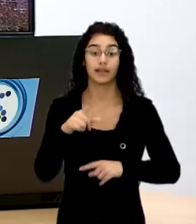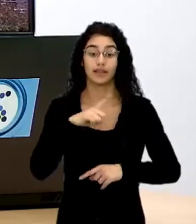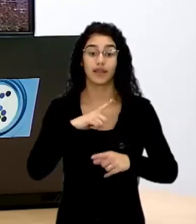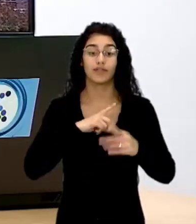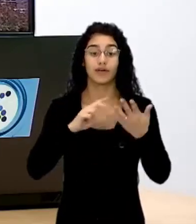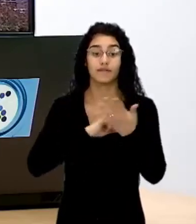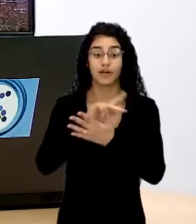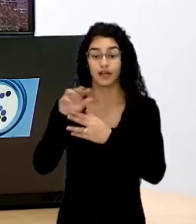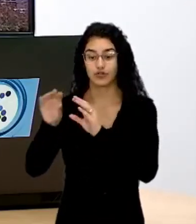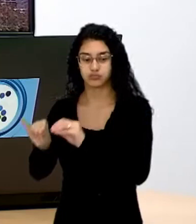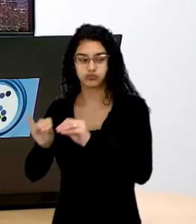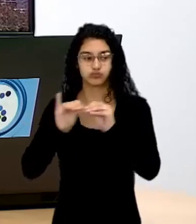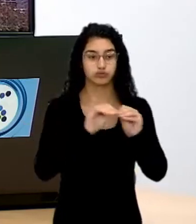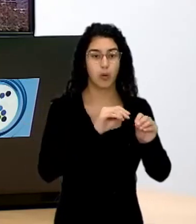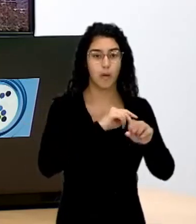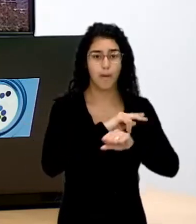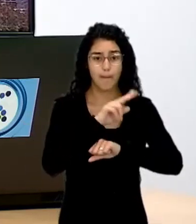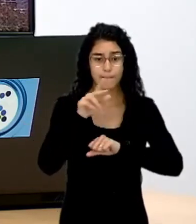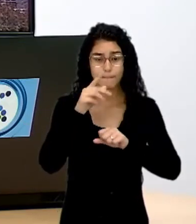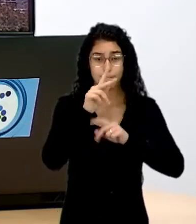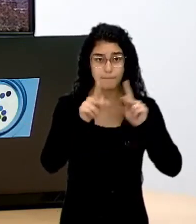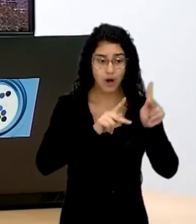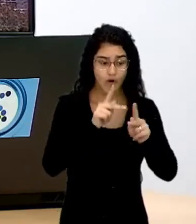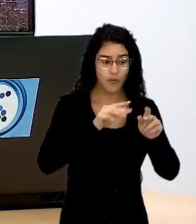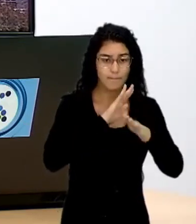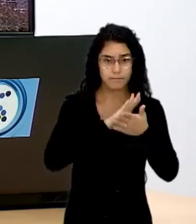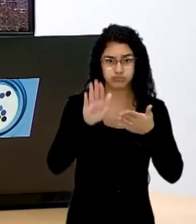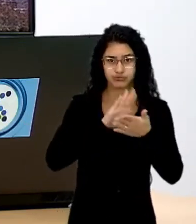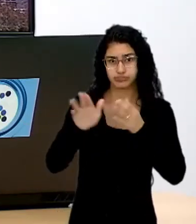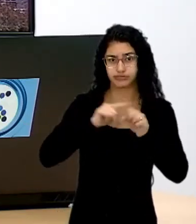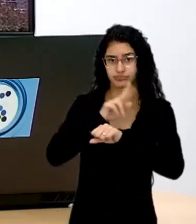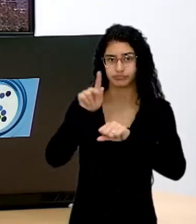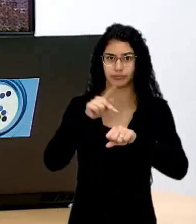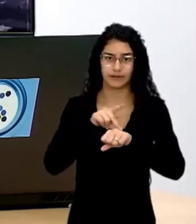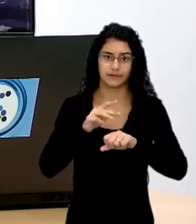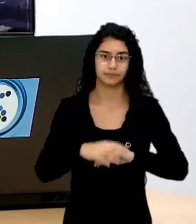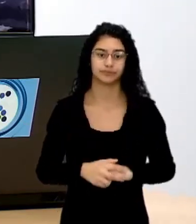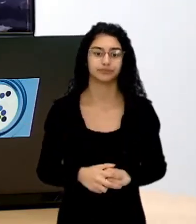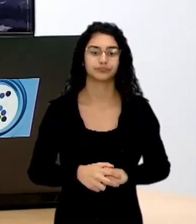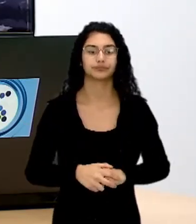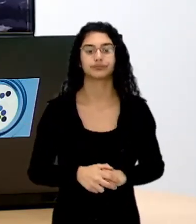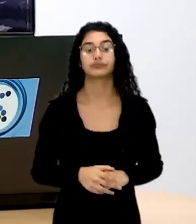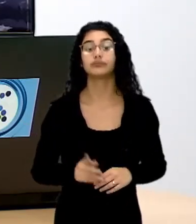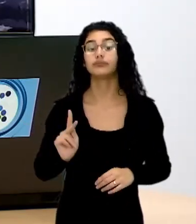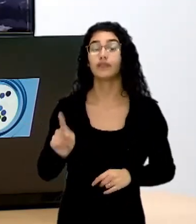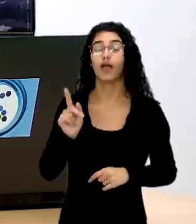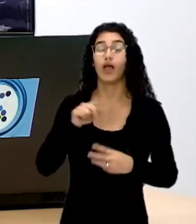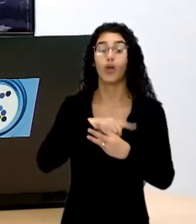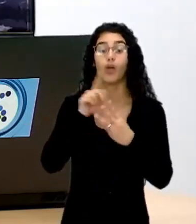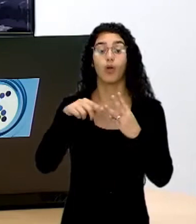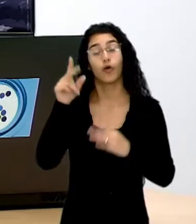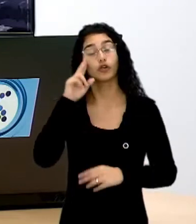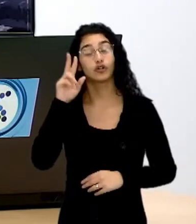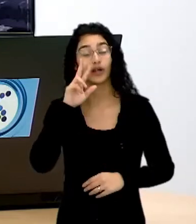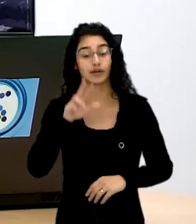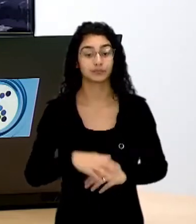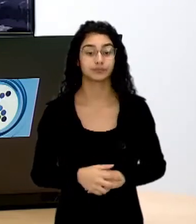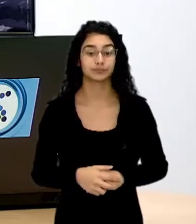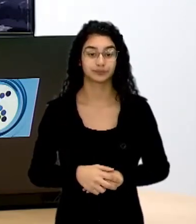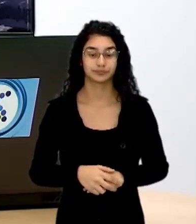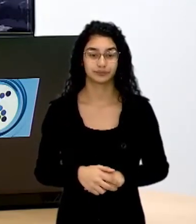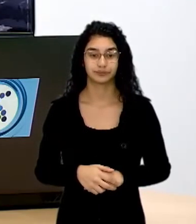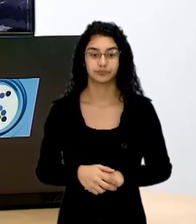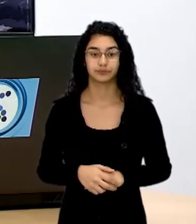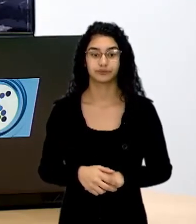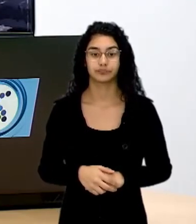muitas imigrações. O pessoal deu linha do país. Agora vamos seguir para outra história.